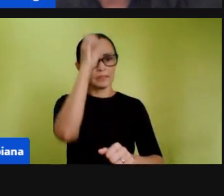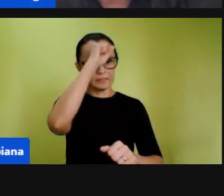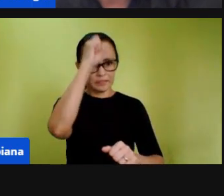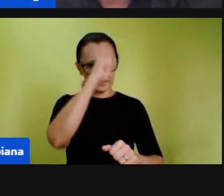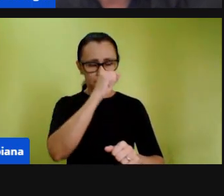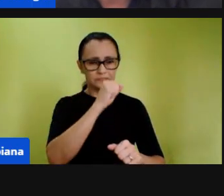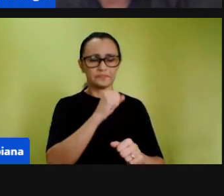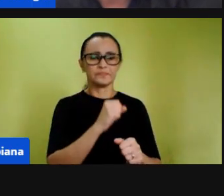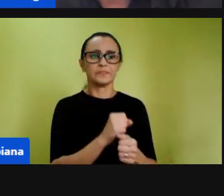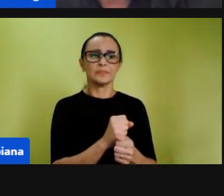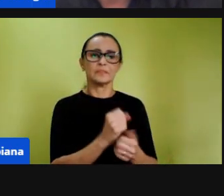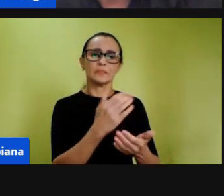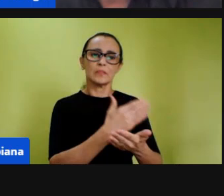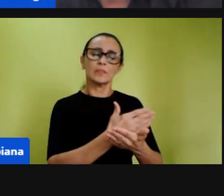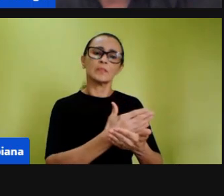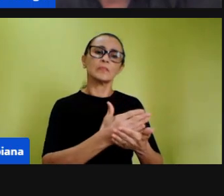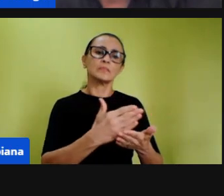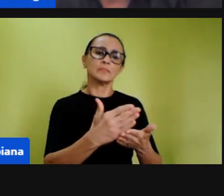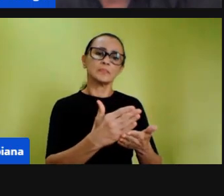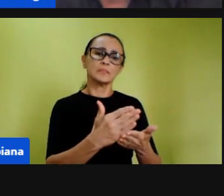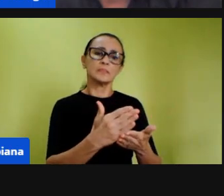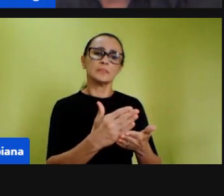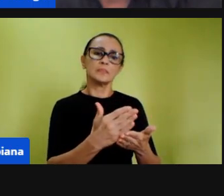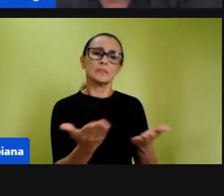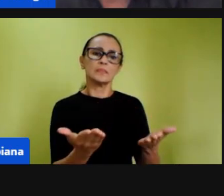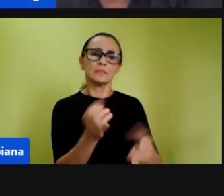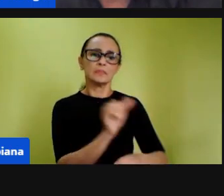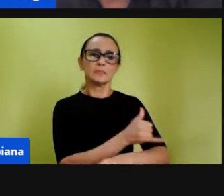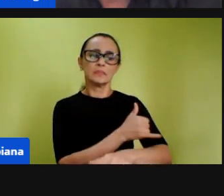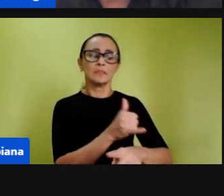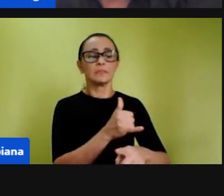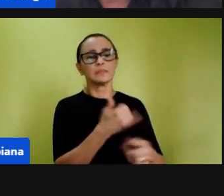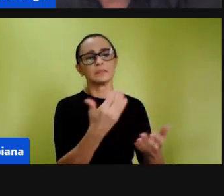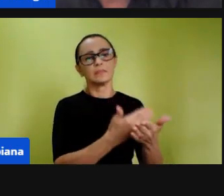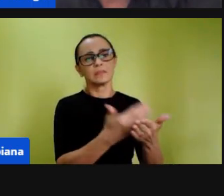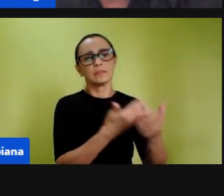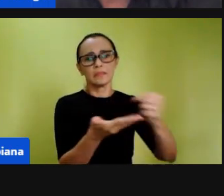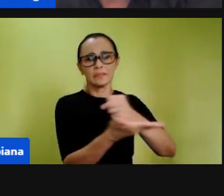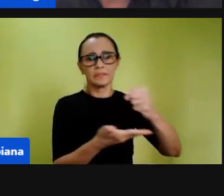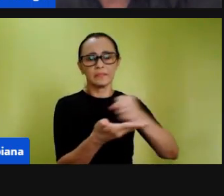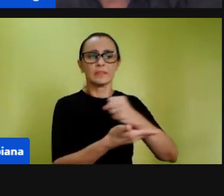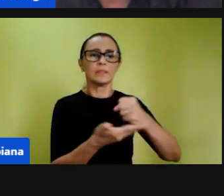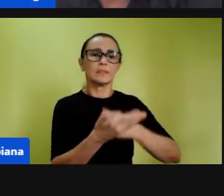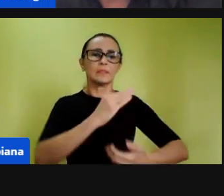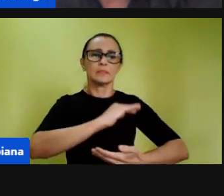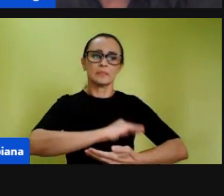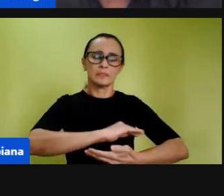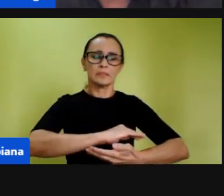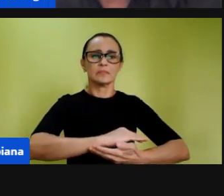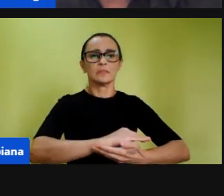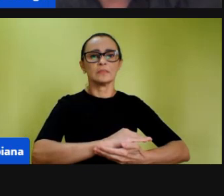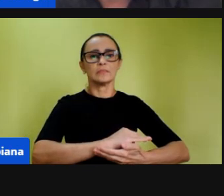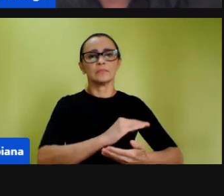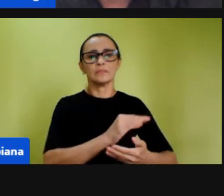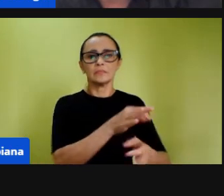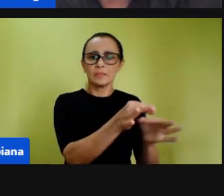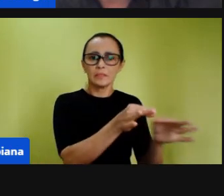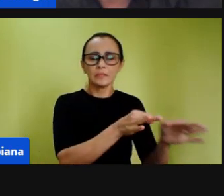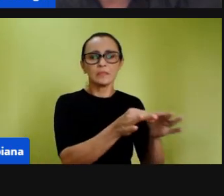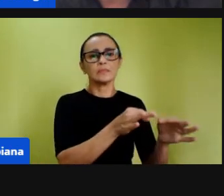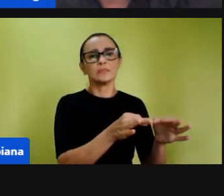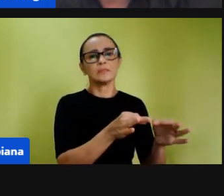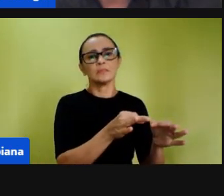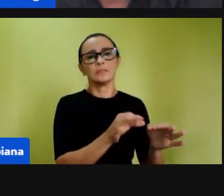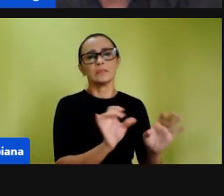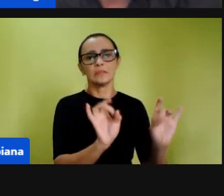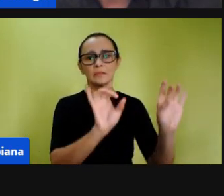do caderno base de atividades da CEMED e dividi em encontros, cada encontro com